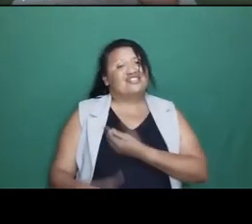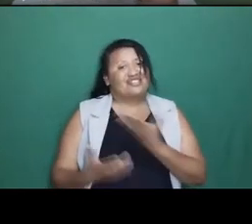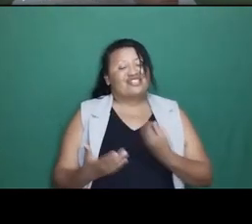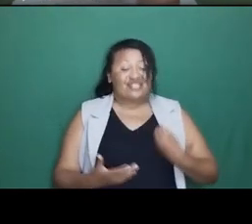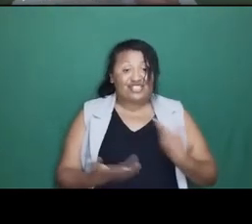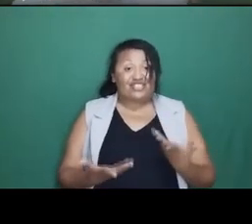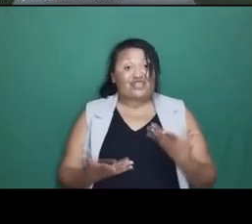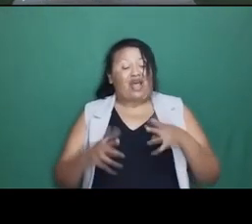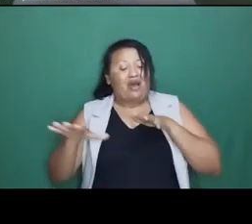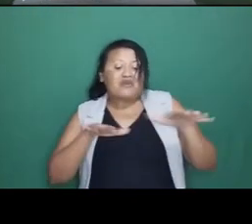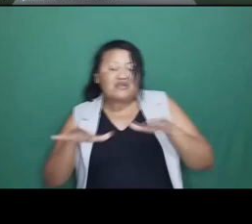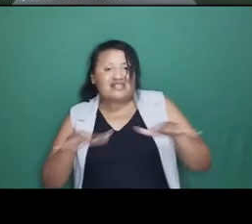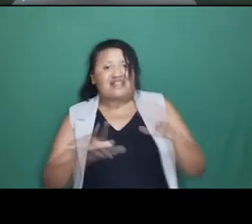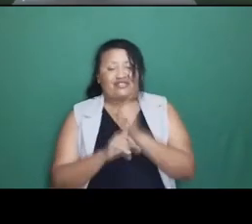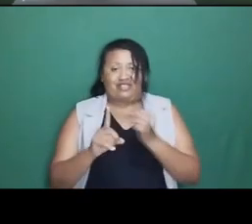social